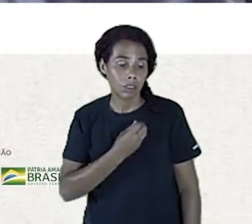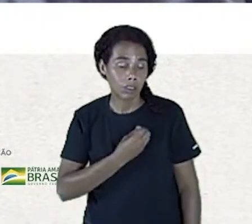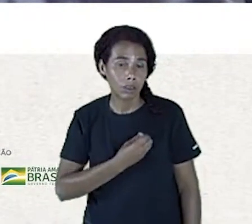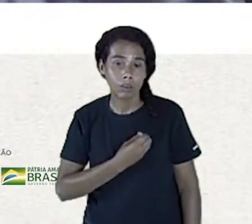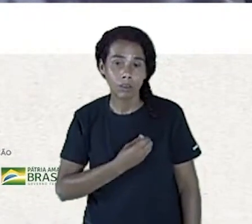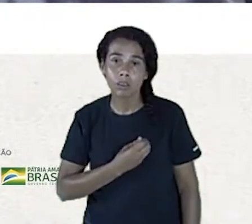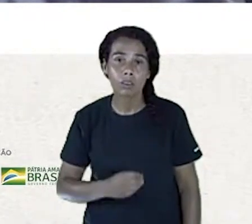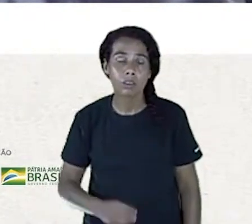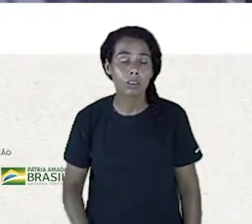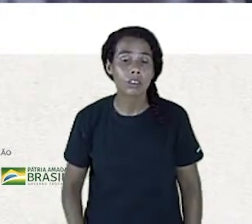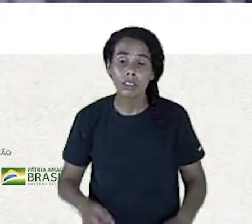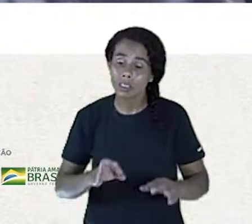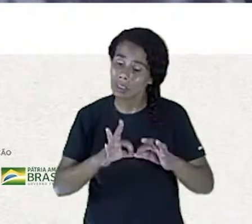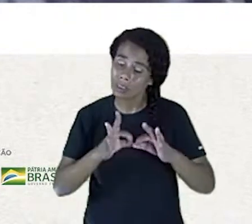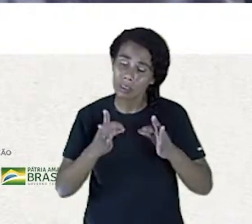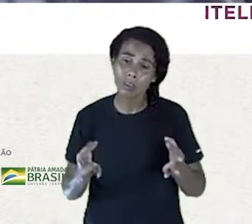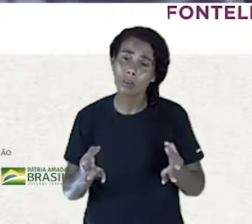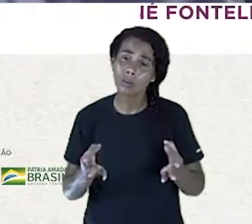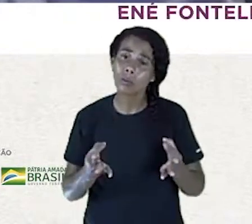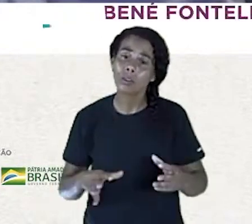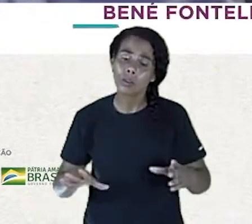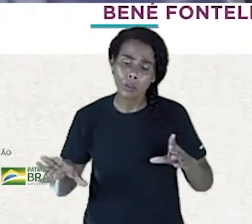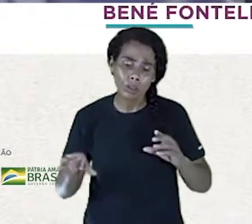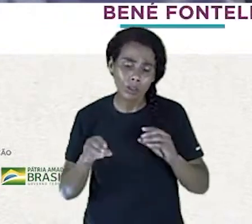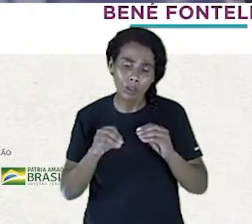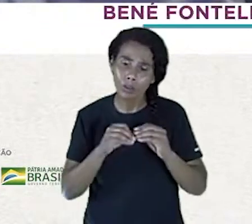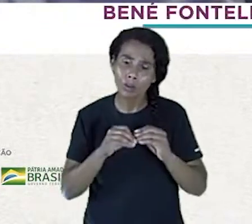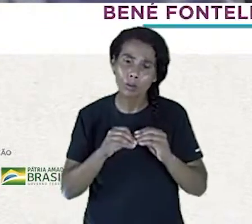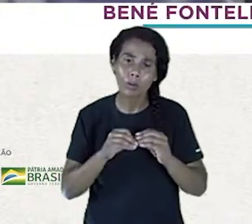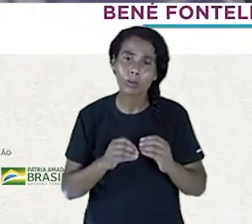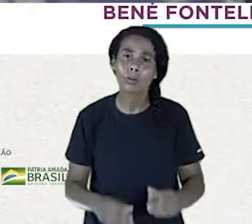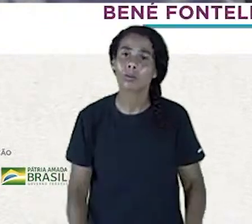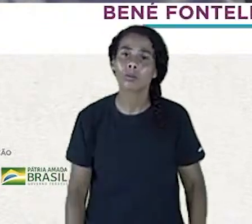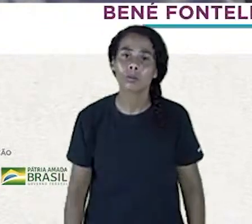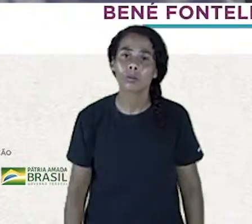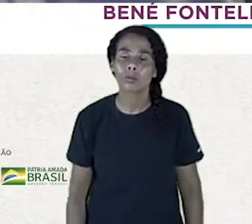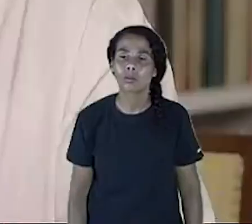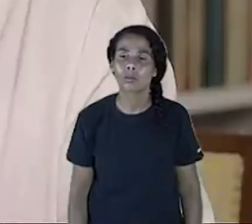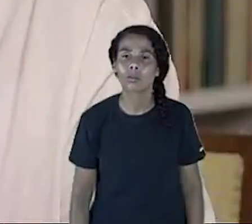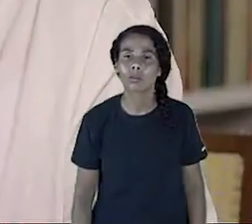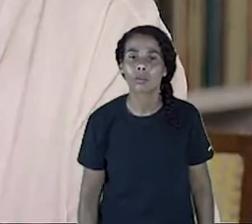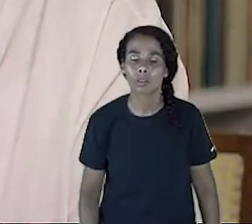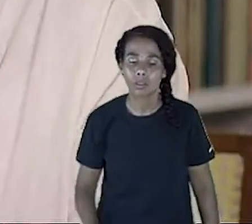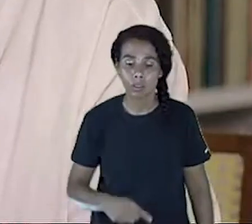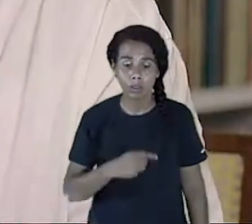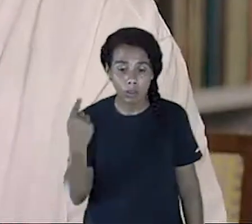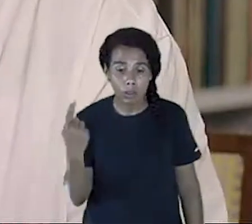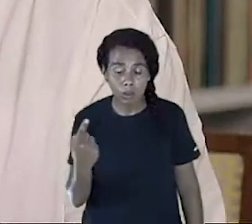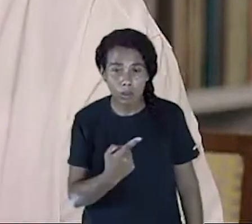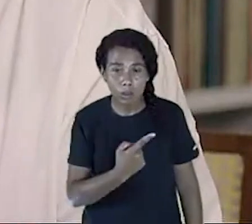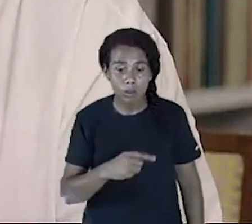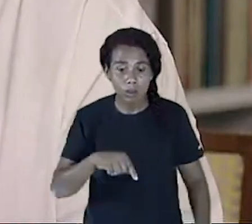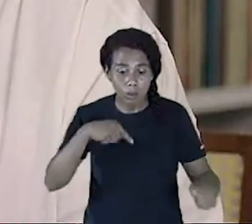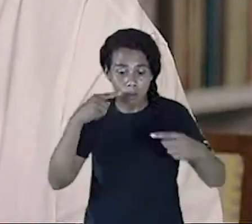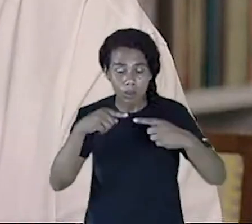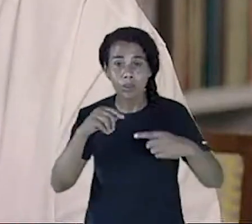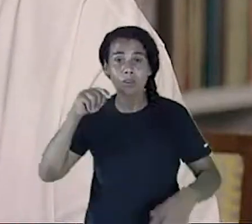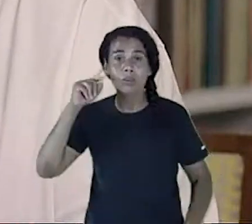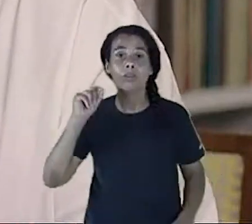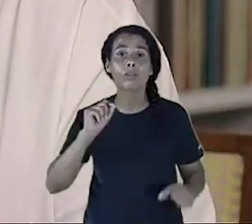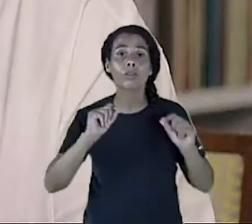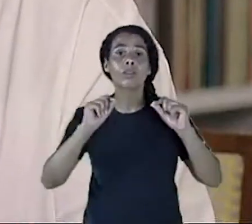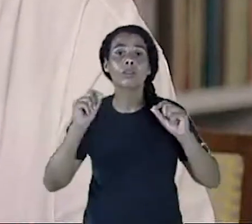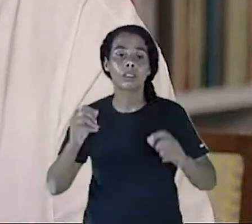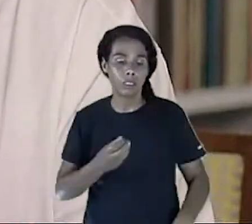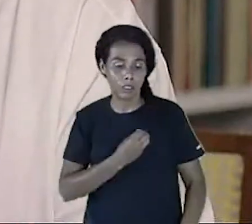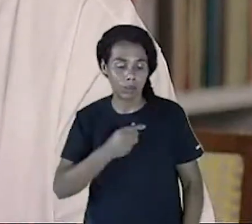resumir. Mas, ô Gil, eu queria te perguntar, ao mesmo tempo que a gente